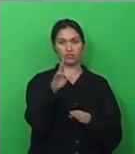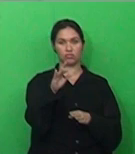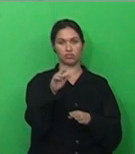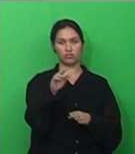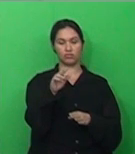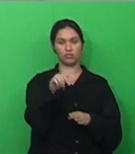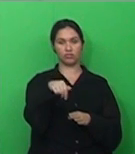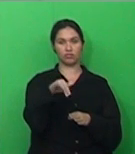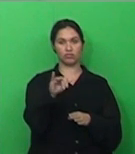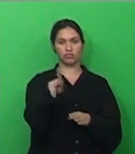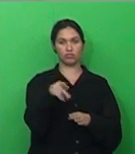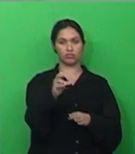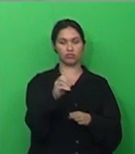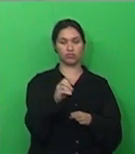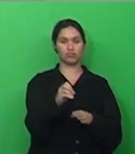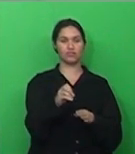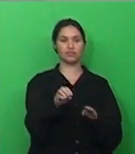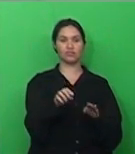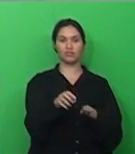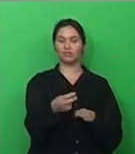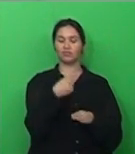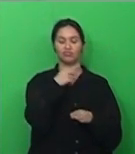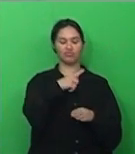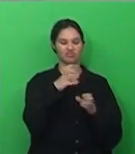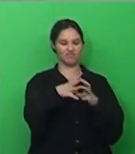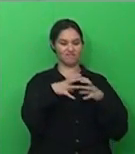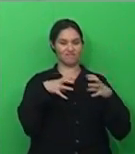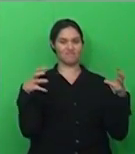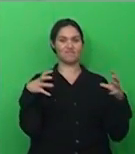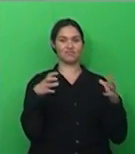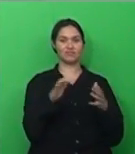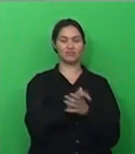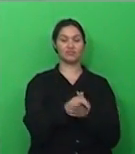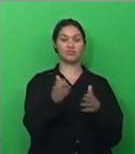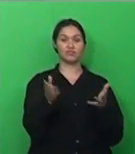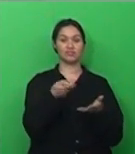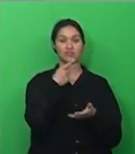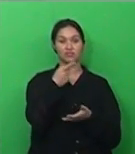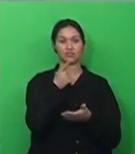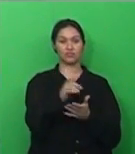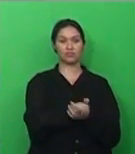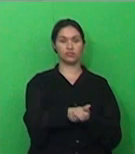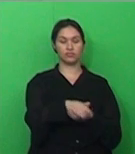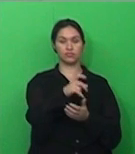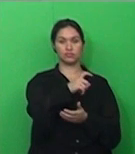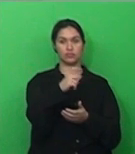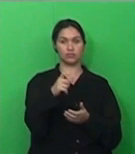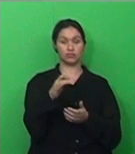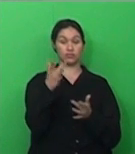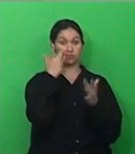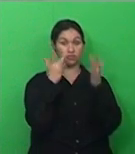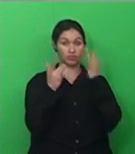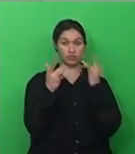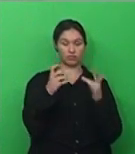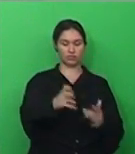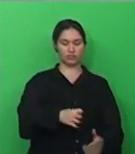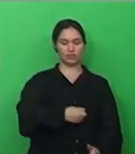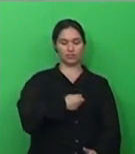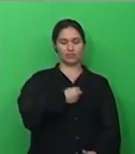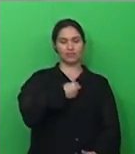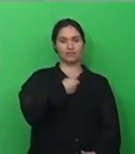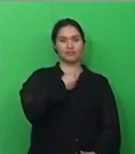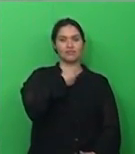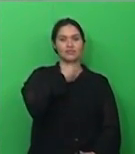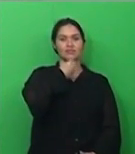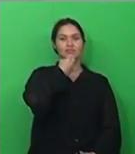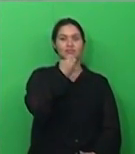circo do revirado. Eu finalizo, então, com as palavras de Federico Garcia Lorca, que dizia que o teatro é a poesia que sai do